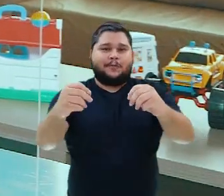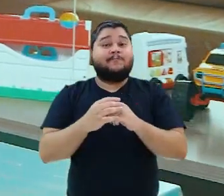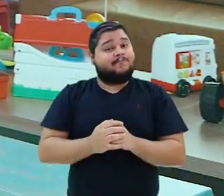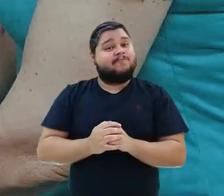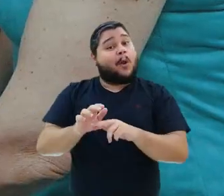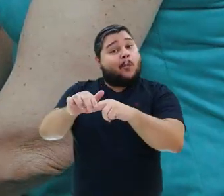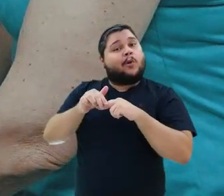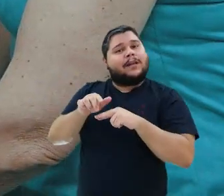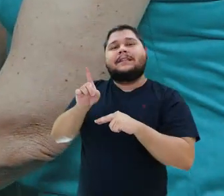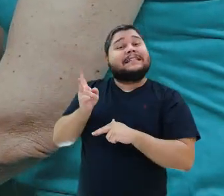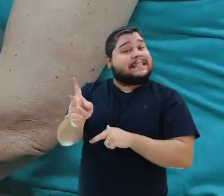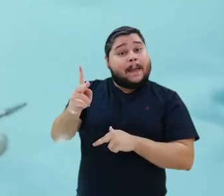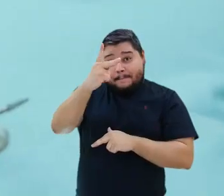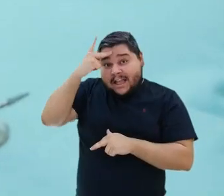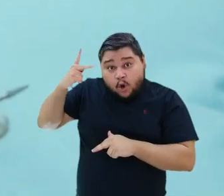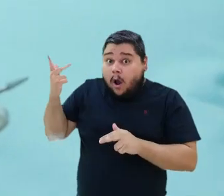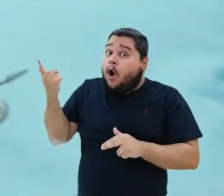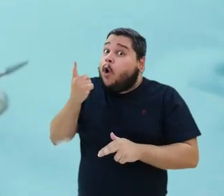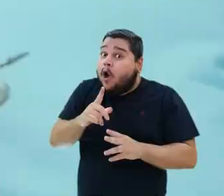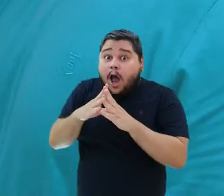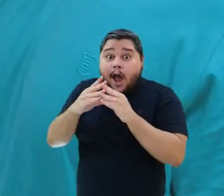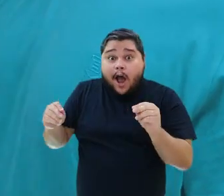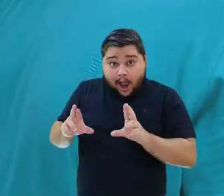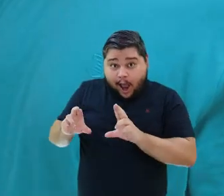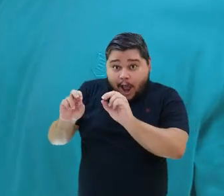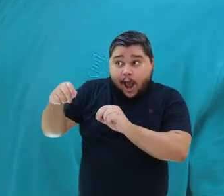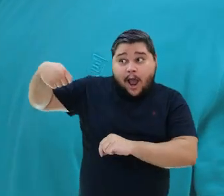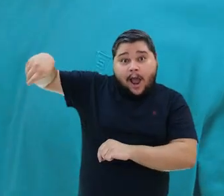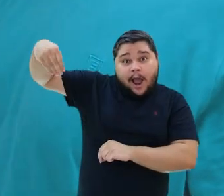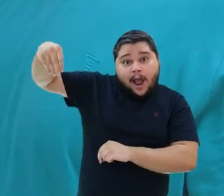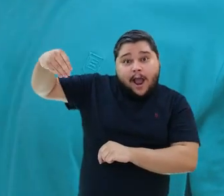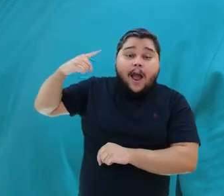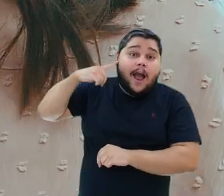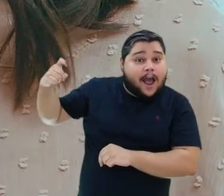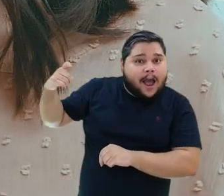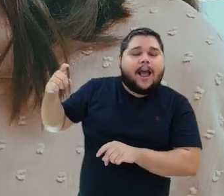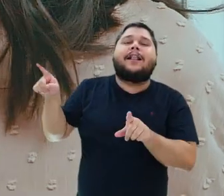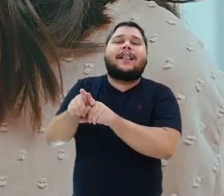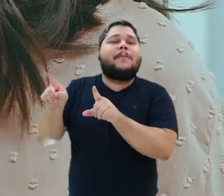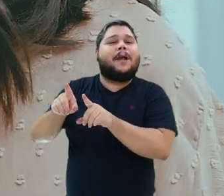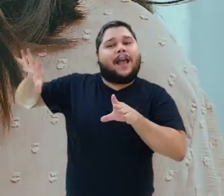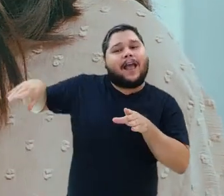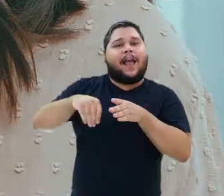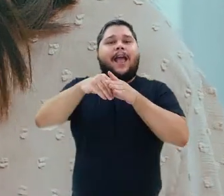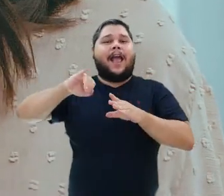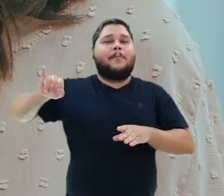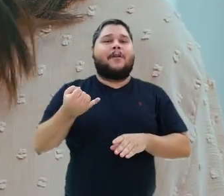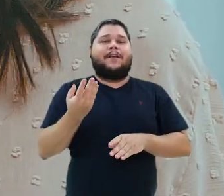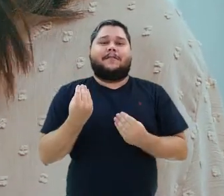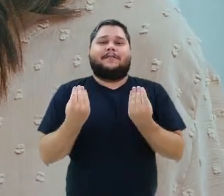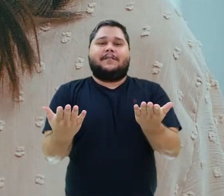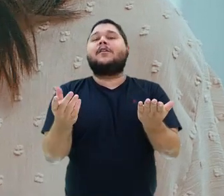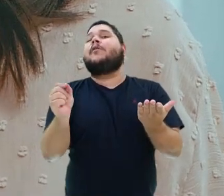para a família. Por isso, toda vez que alguém que venceu o câncer tocar este sino, na verdade, também é a gente dizendo